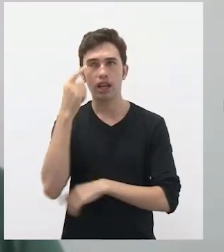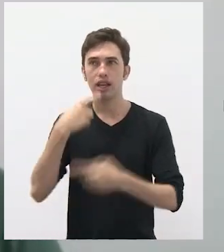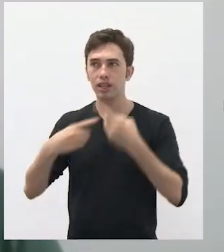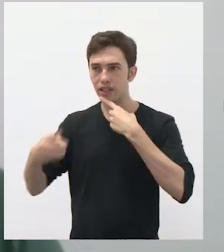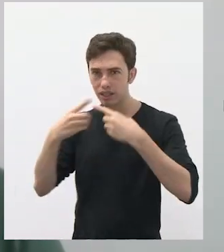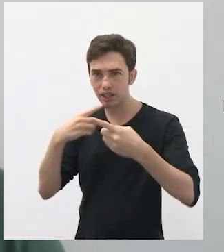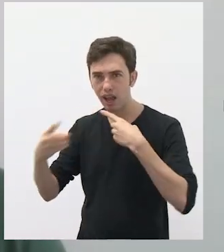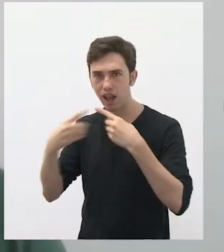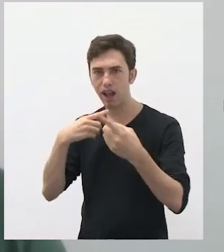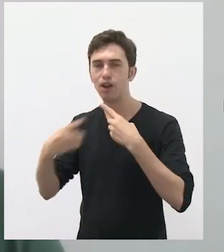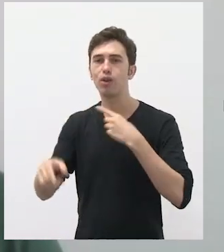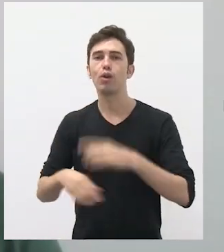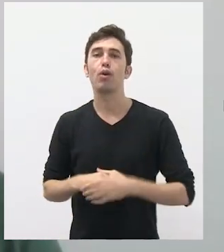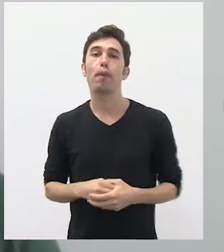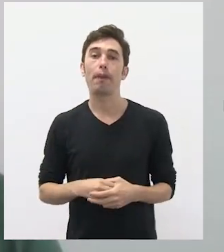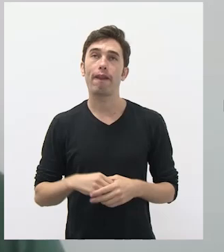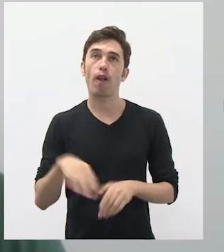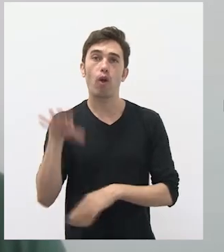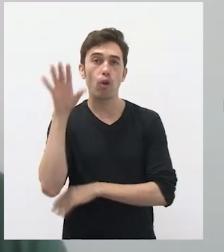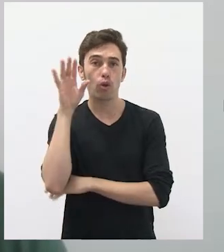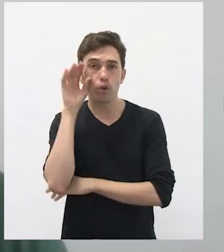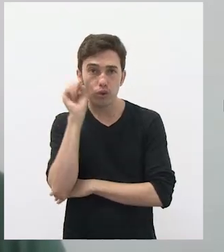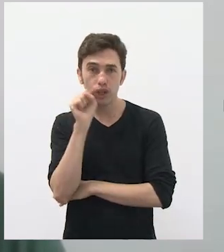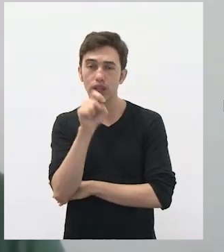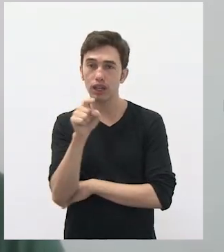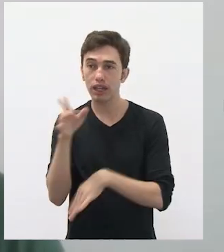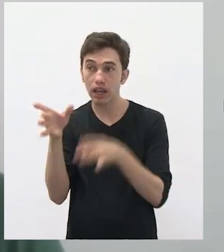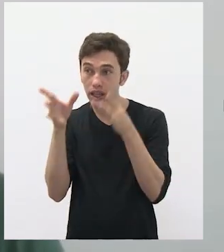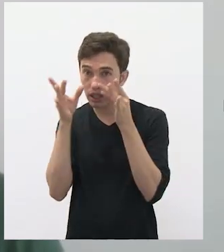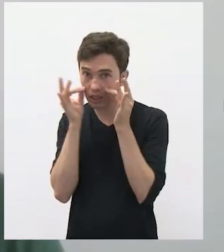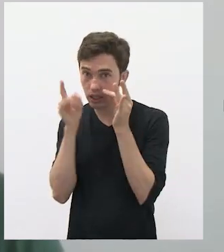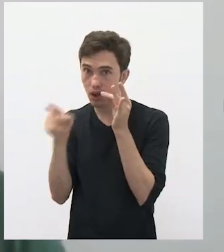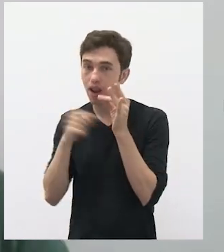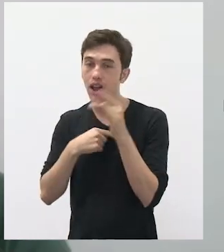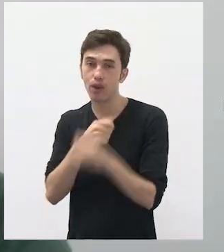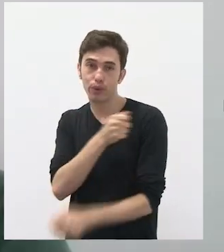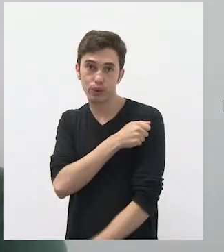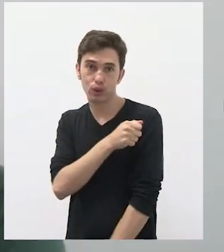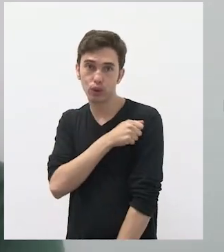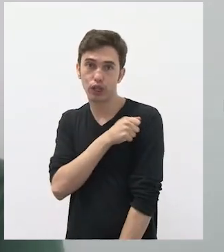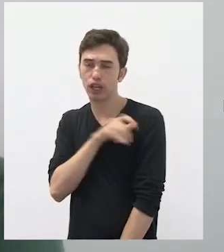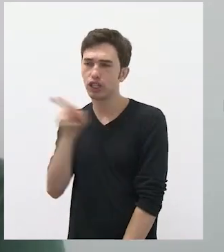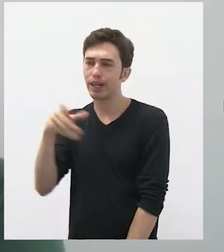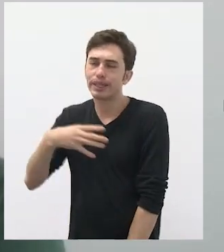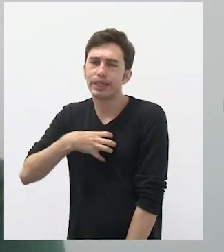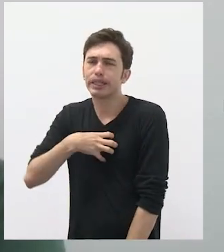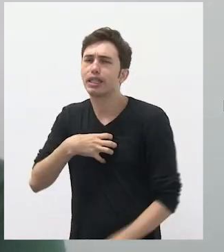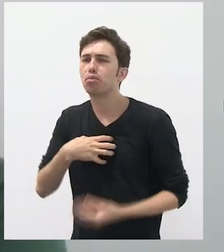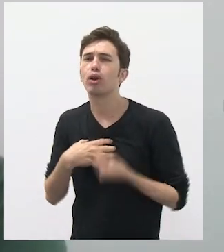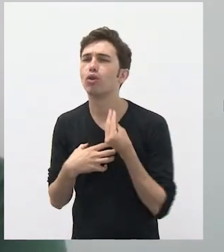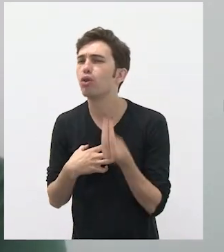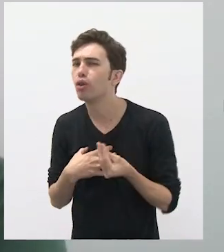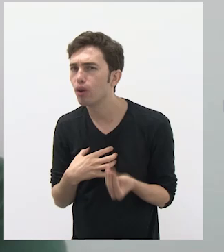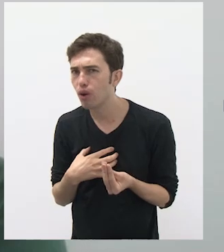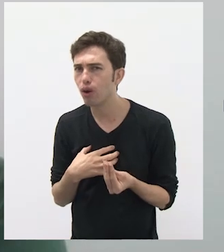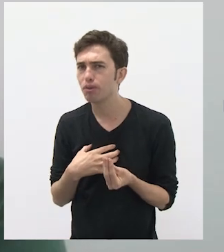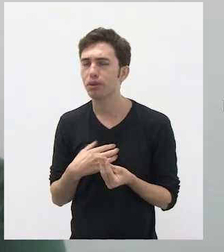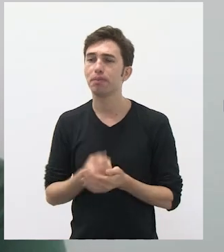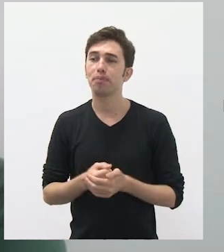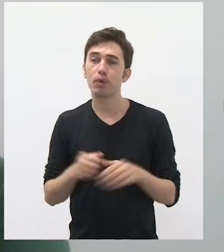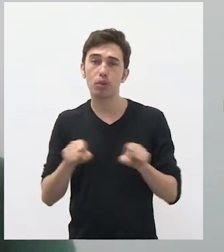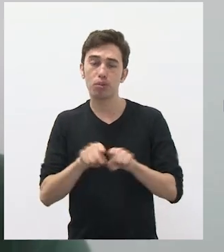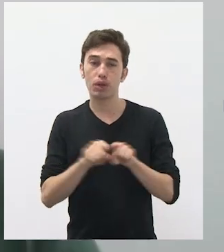diálogo, ouvir estudantes, né, como eles se sentem aí em relação